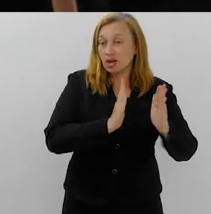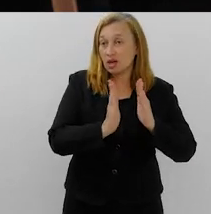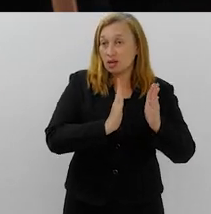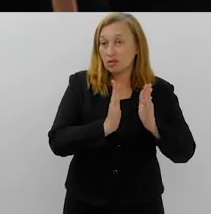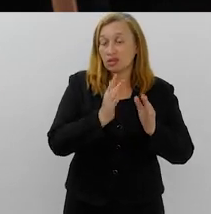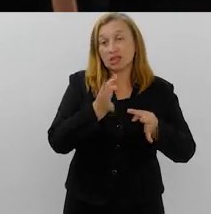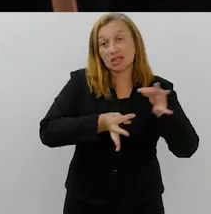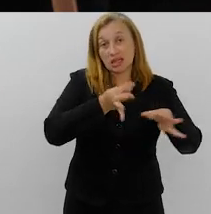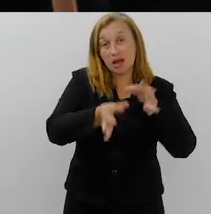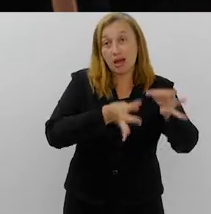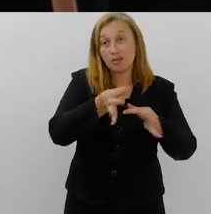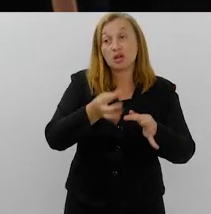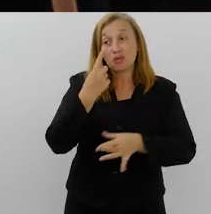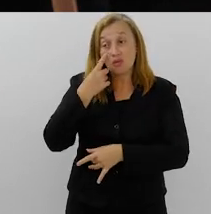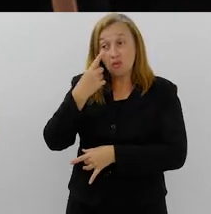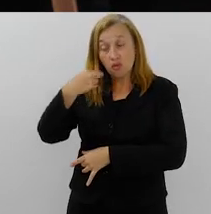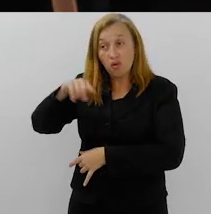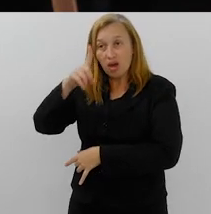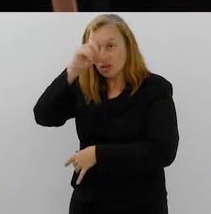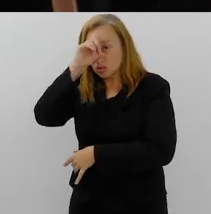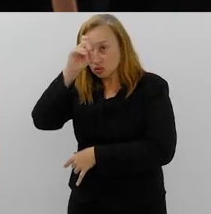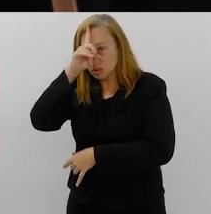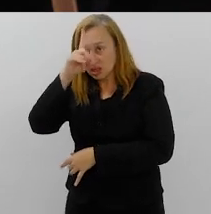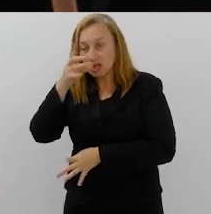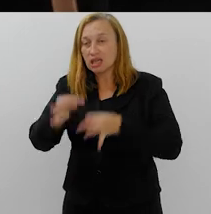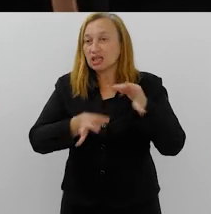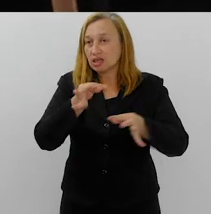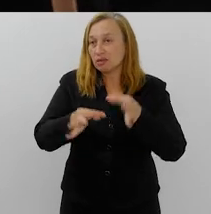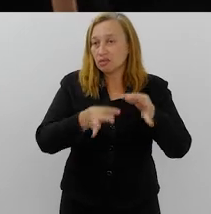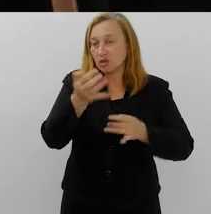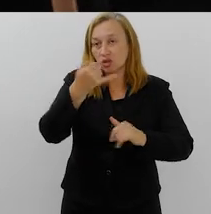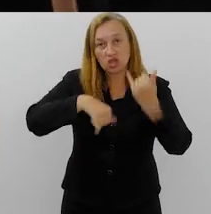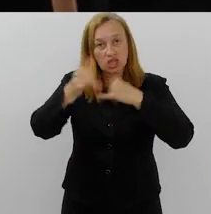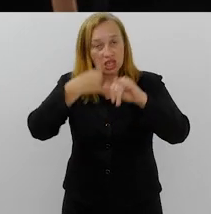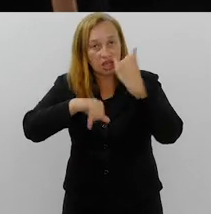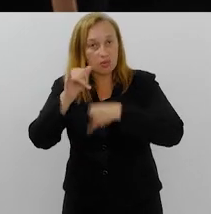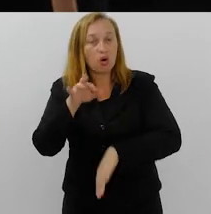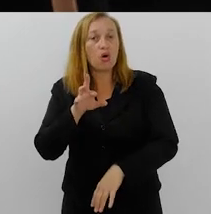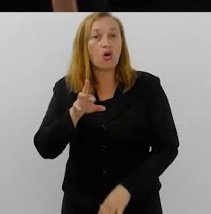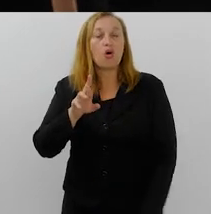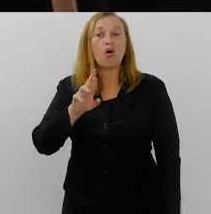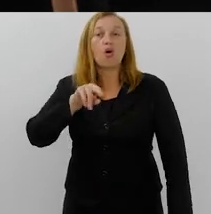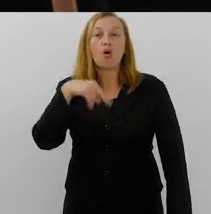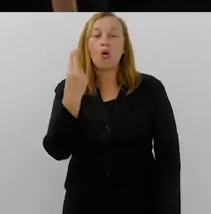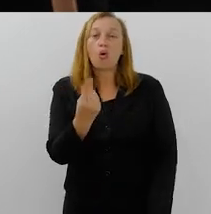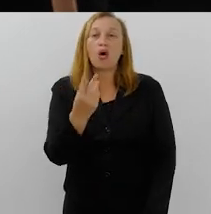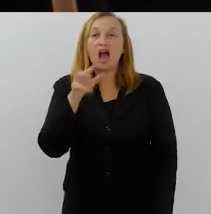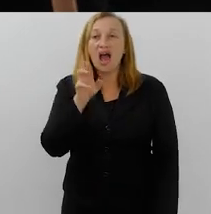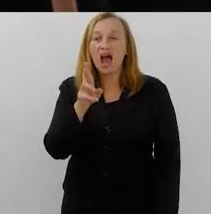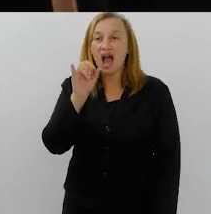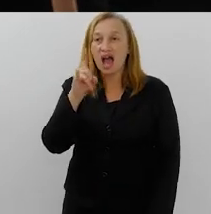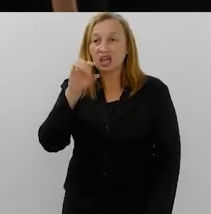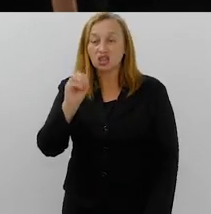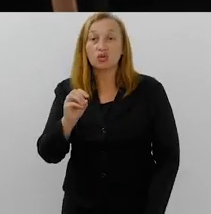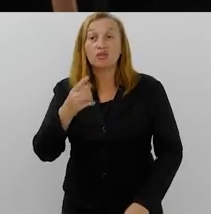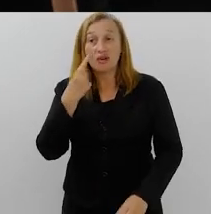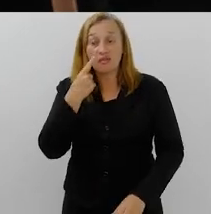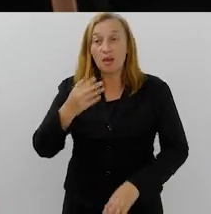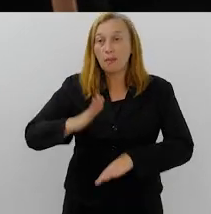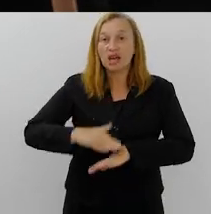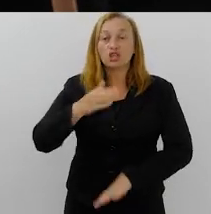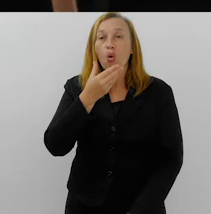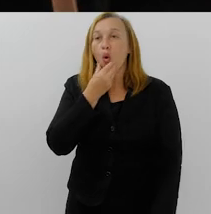tratamento Se você for a um hospital de tratamento de químia ou rádio você vai chegar lá você vai ver muito